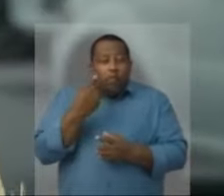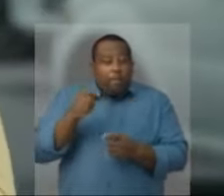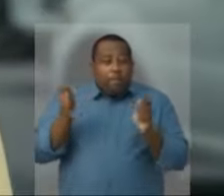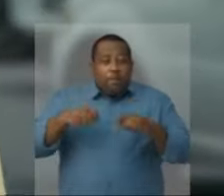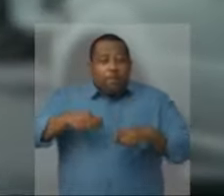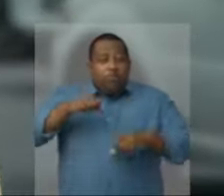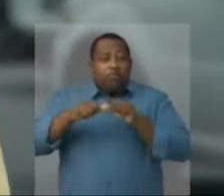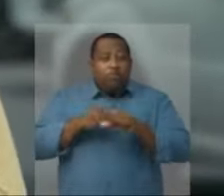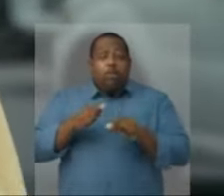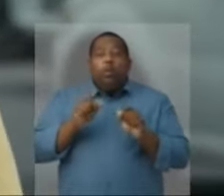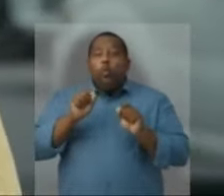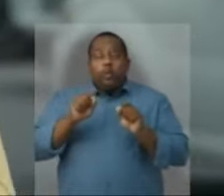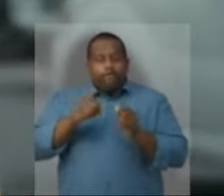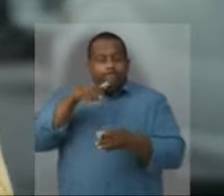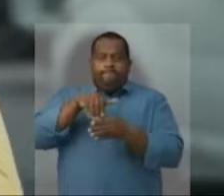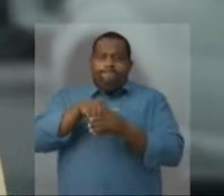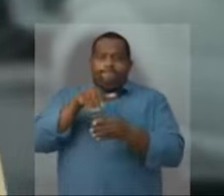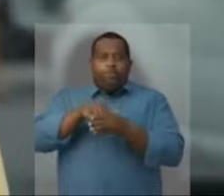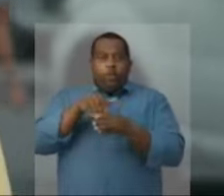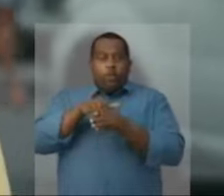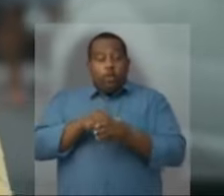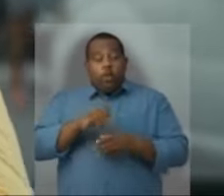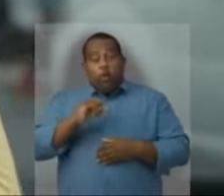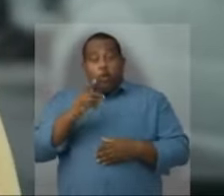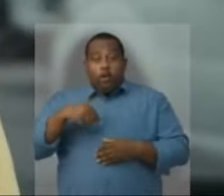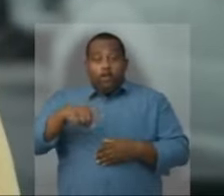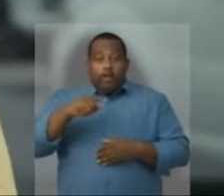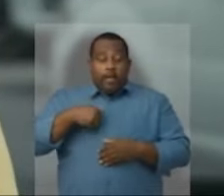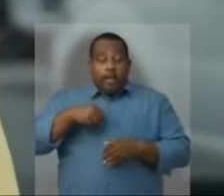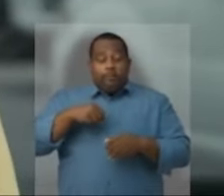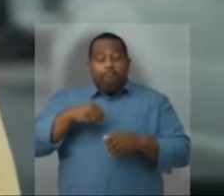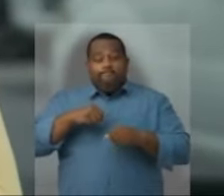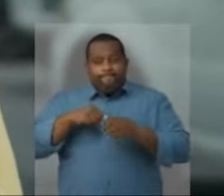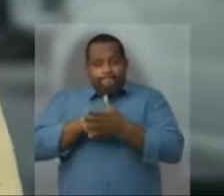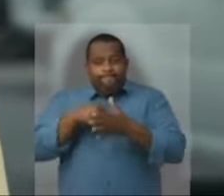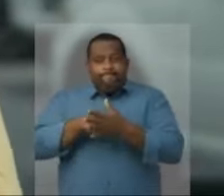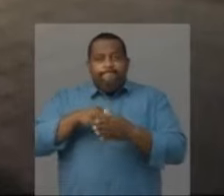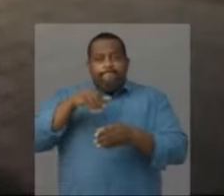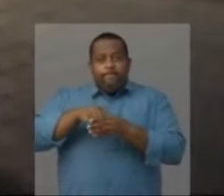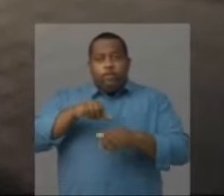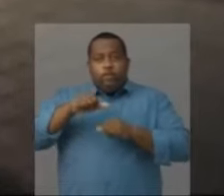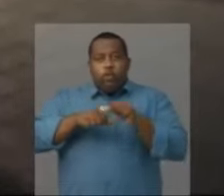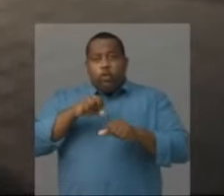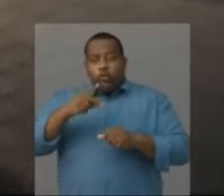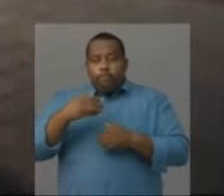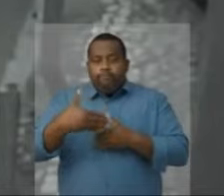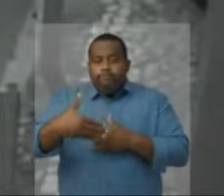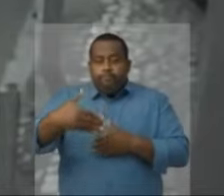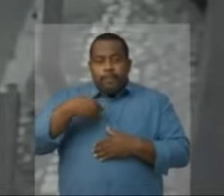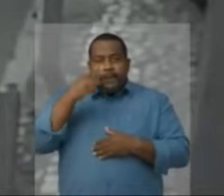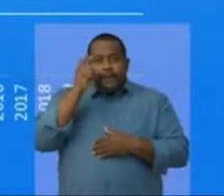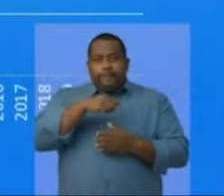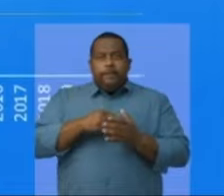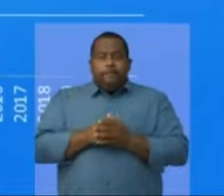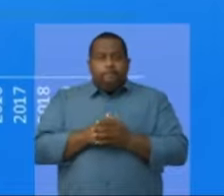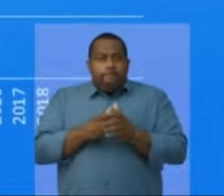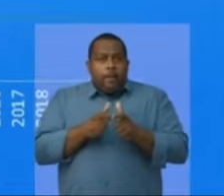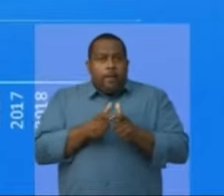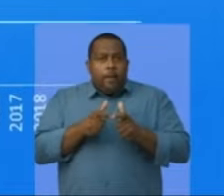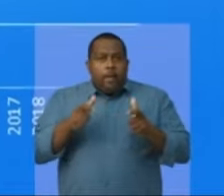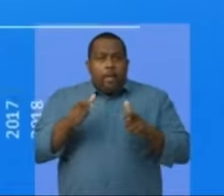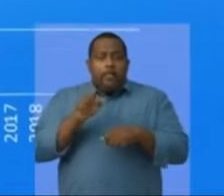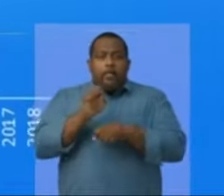da gente mudar hoje é no voto, é na urna. Ou a gente vai pro voto para mudar isso aí, ou vai ficar cada vez mais difícil.